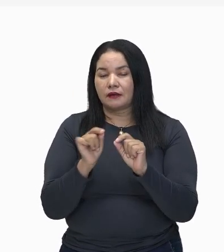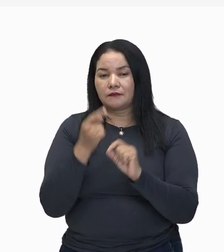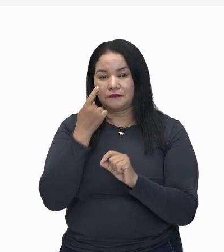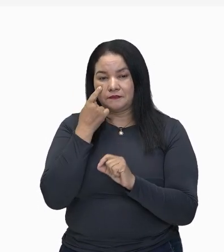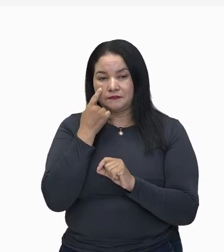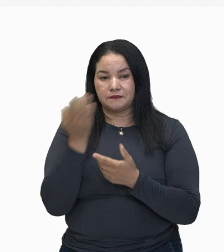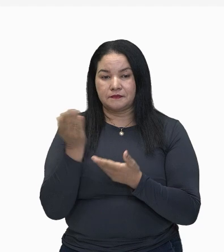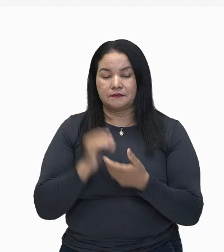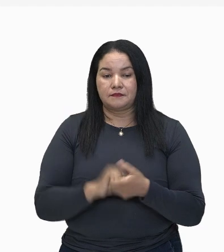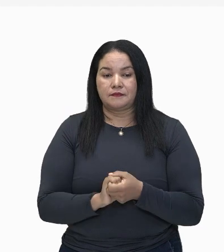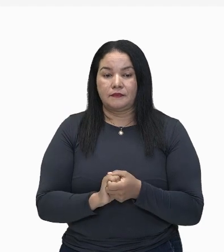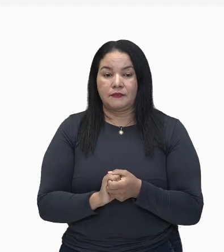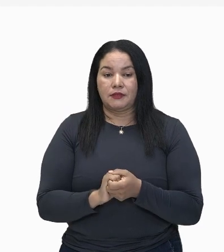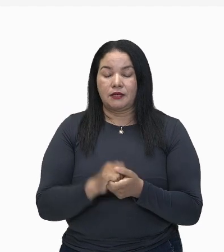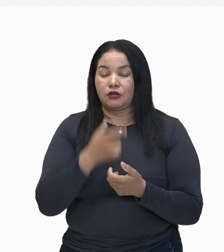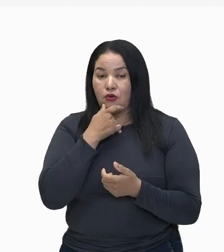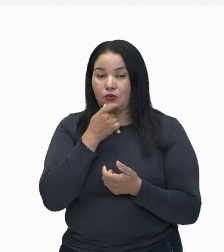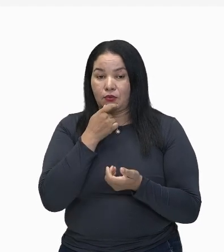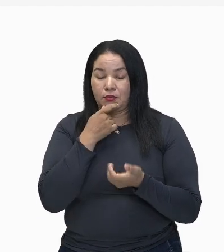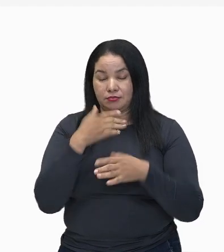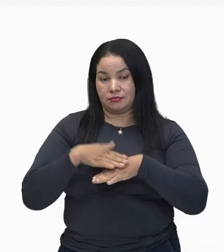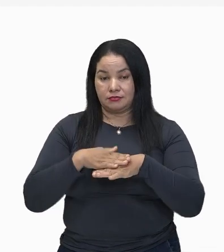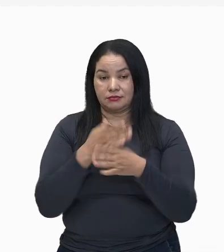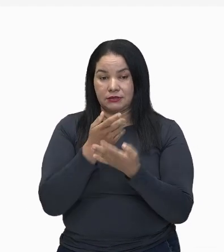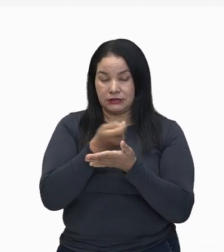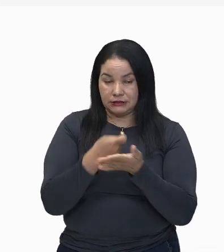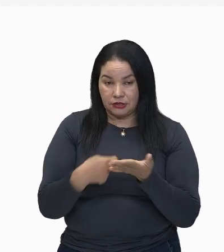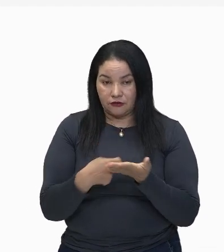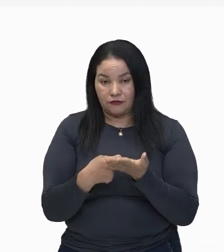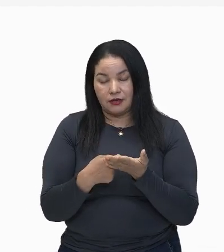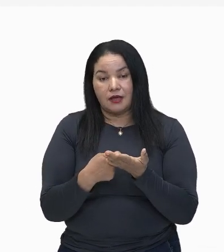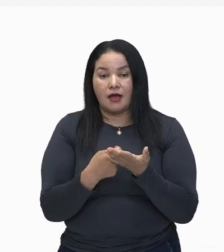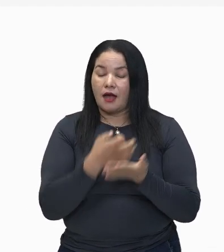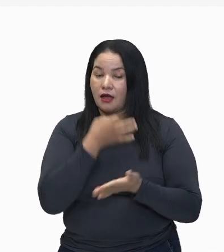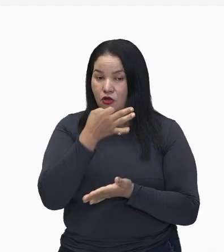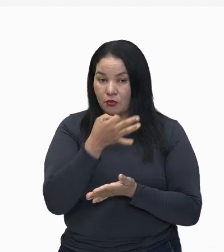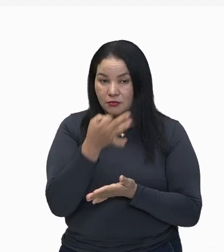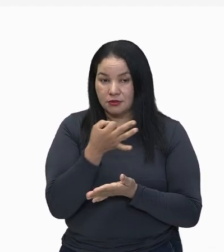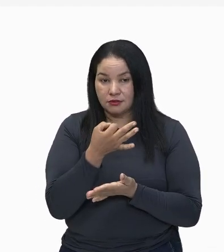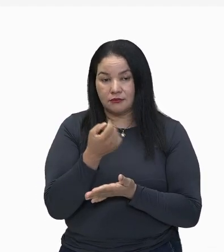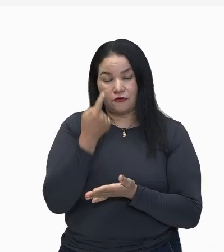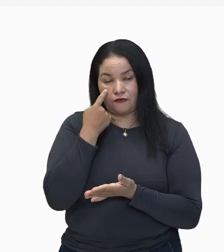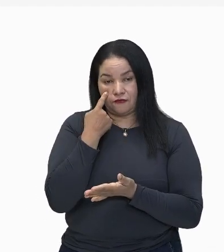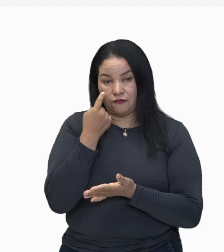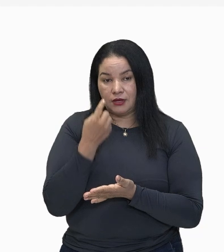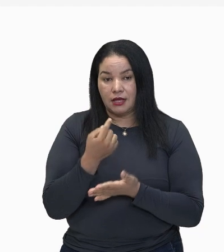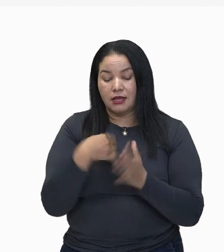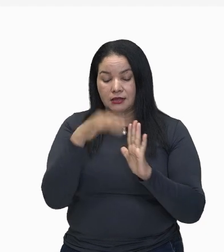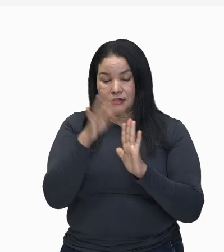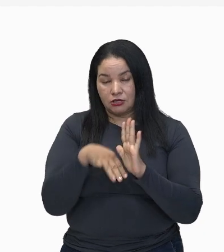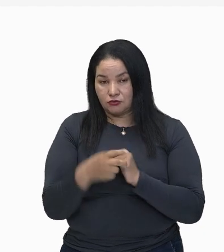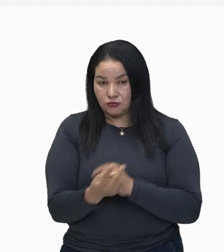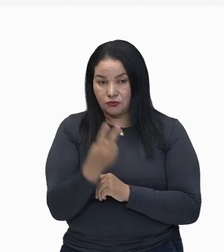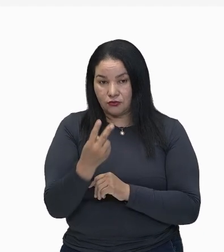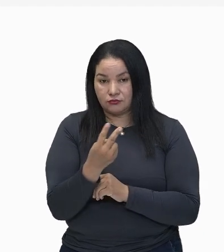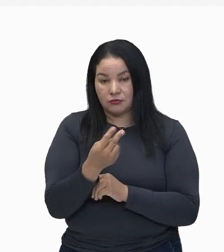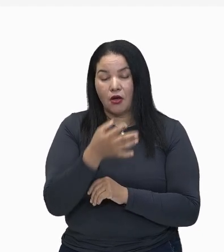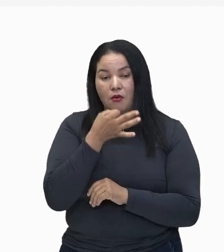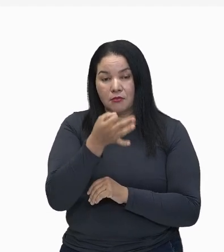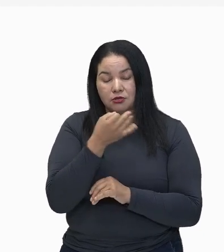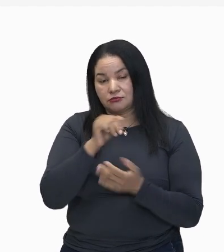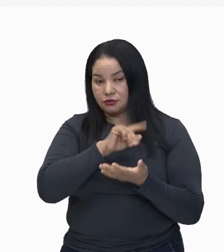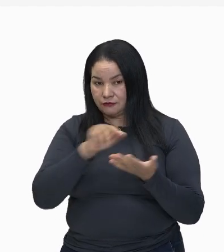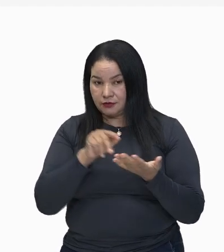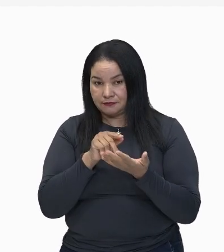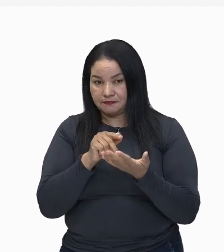o resenhista ele vai dar uma opinião. Então, peguei aqui 2 textos, vamos ver aqui, com opiniões diferentes sobre as telenovelas,